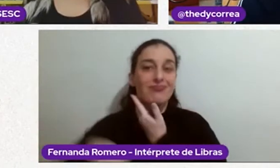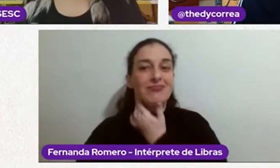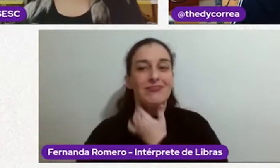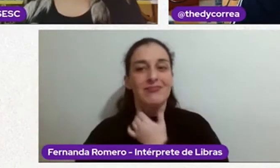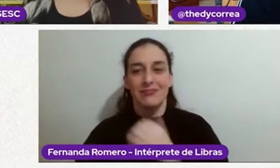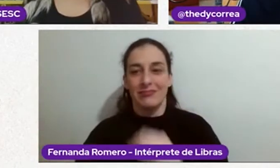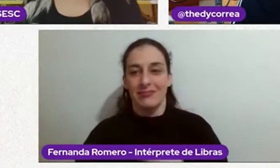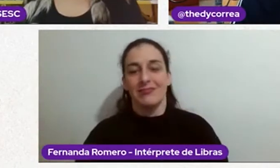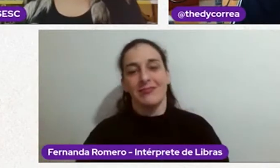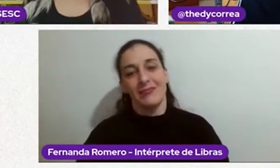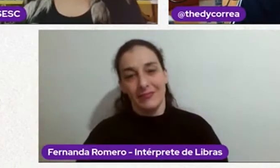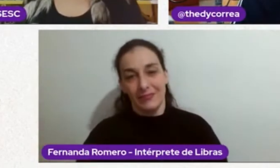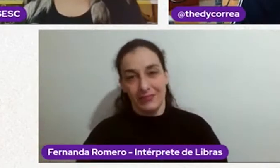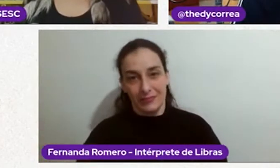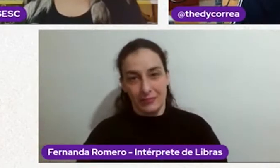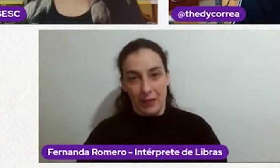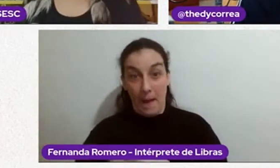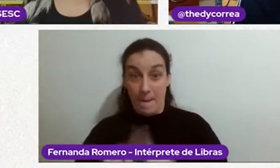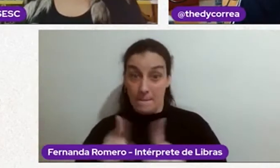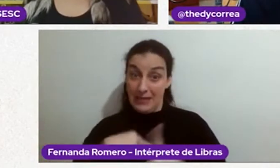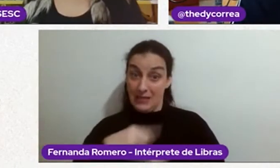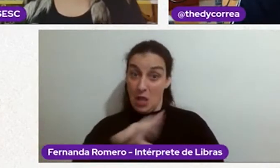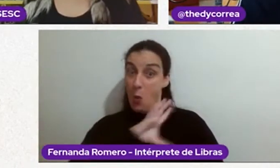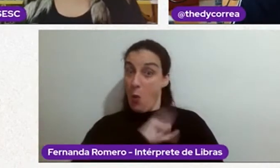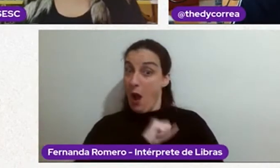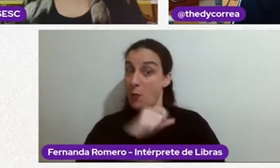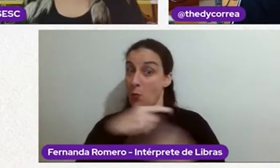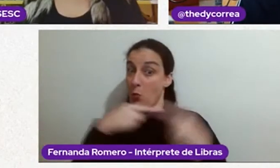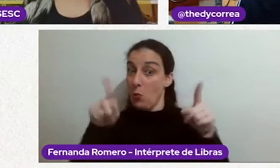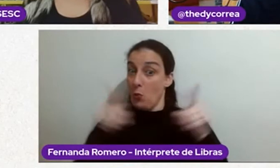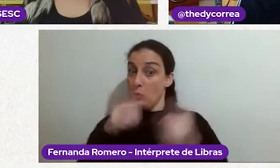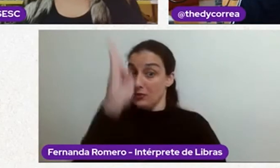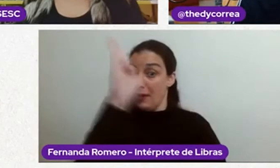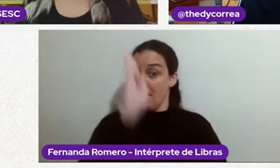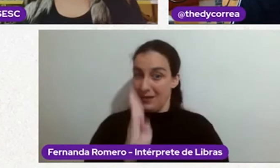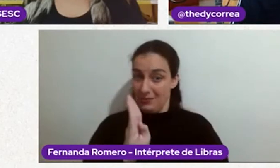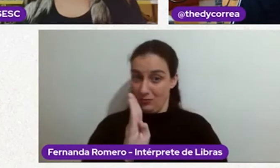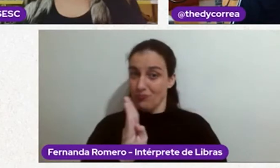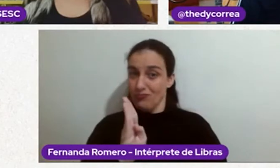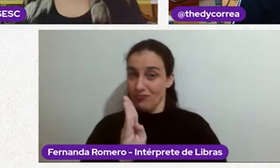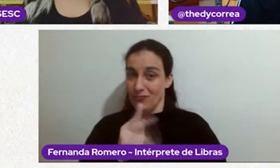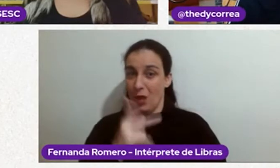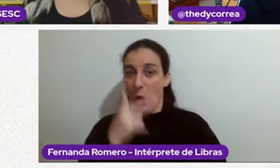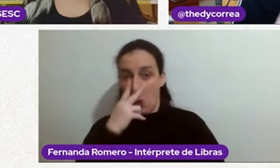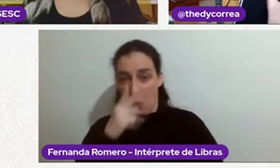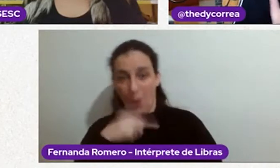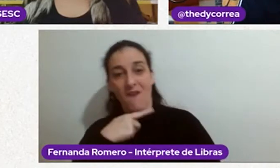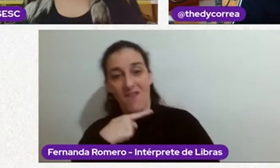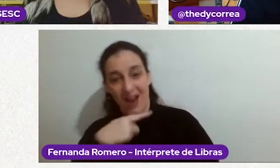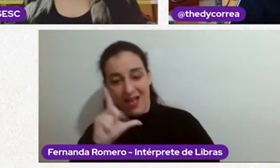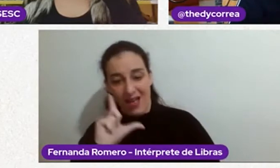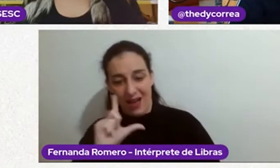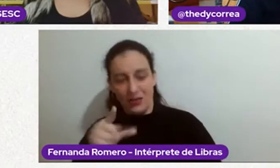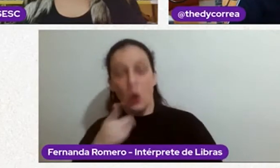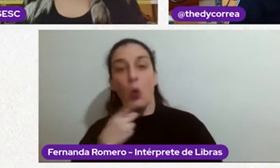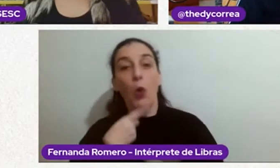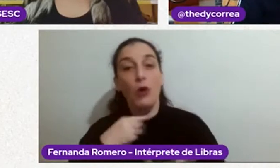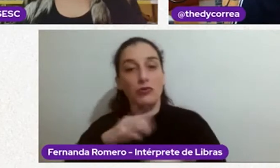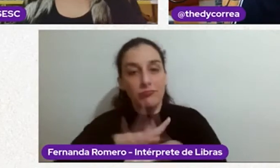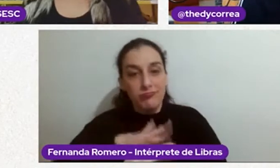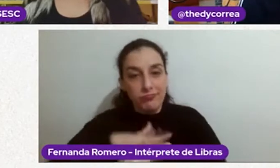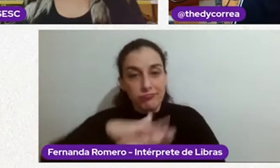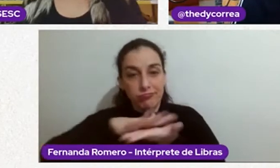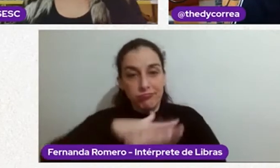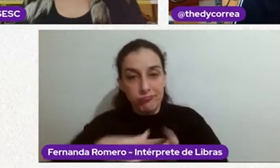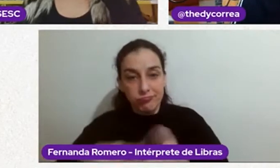diferente, assim, né? Mas eu sou apaixonado por música brasileira, como eu falei, eu gosto de samba,